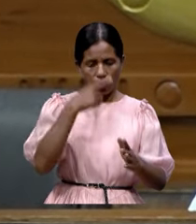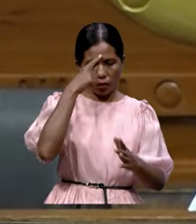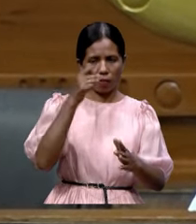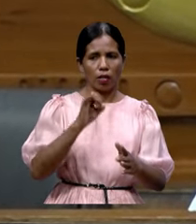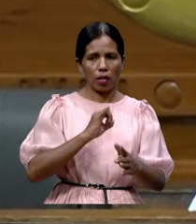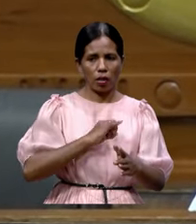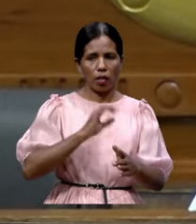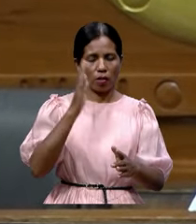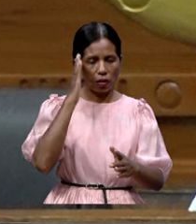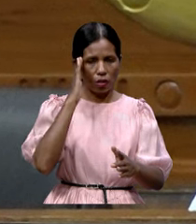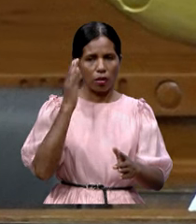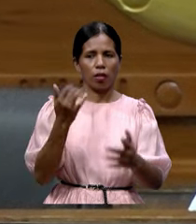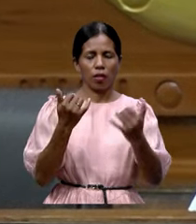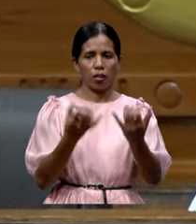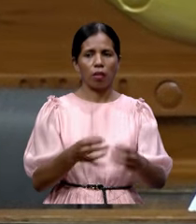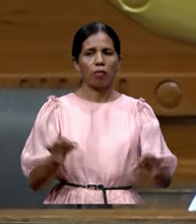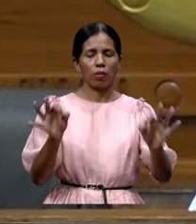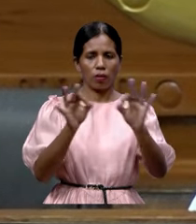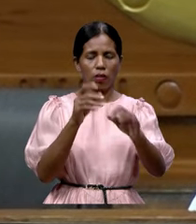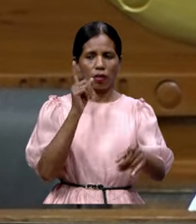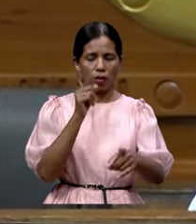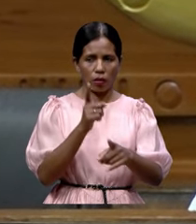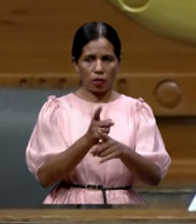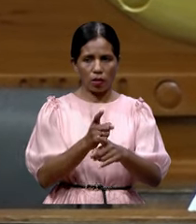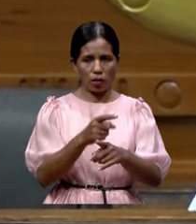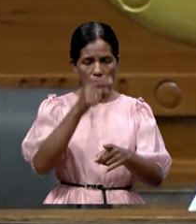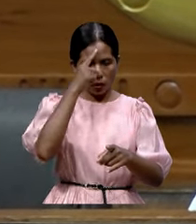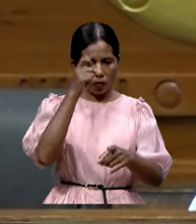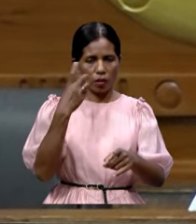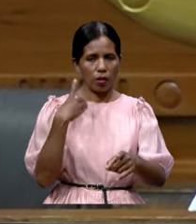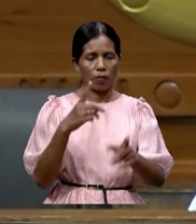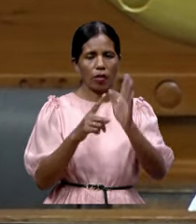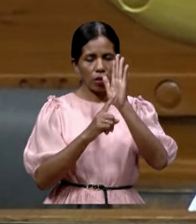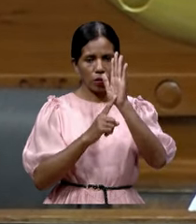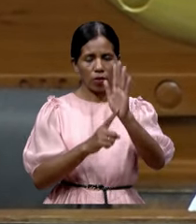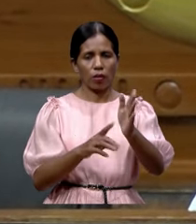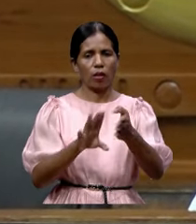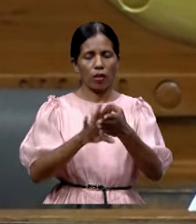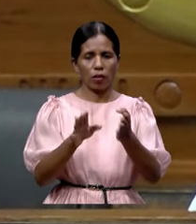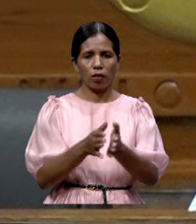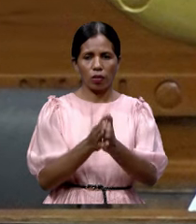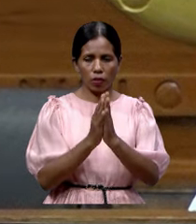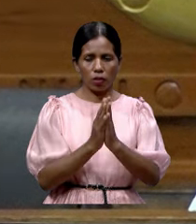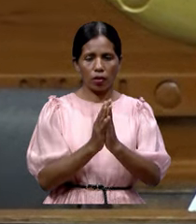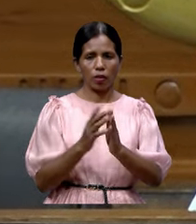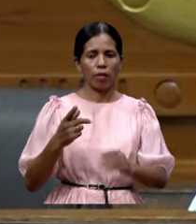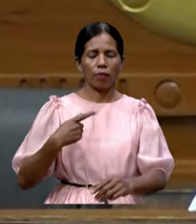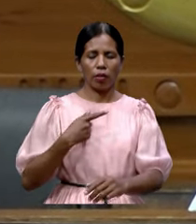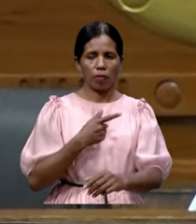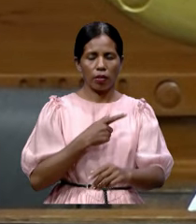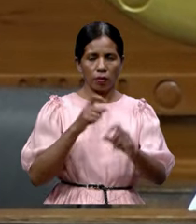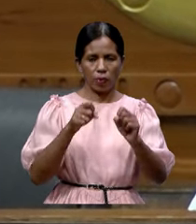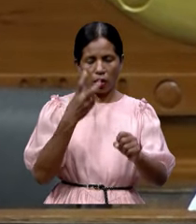in idane importante teves tamane maka mi ato pedido de urgência para parlamento bel hare